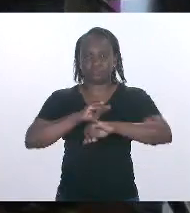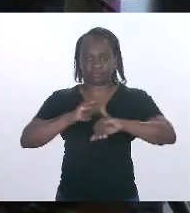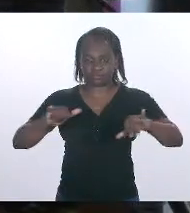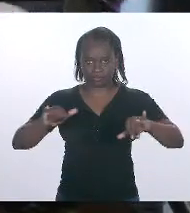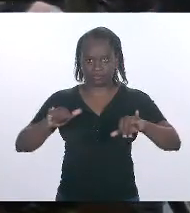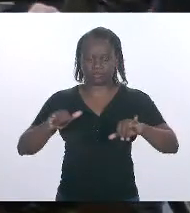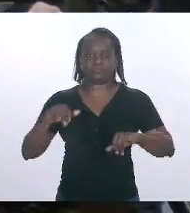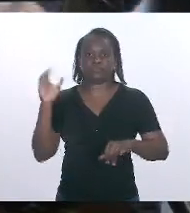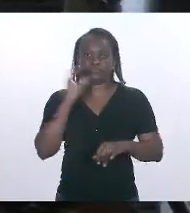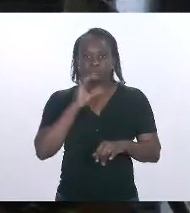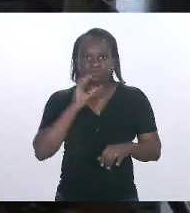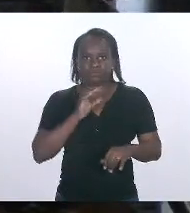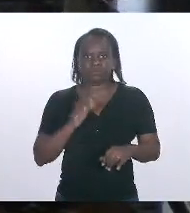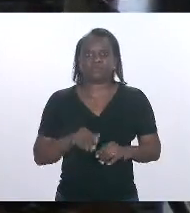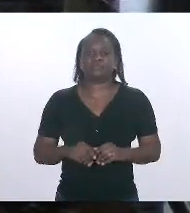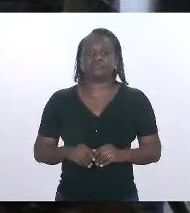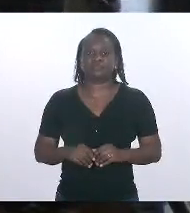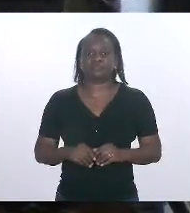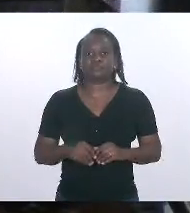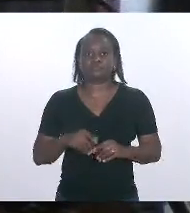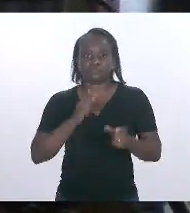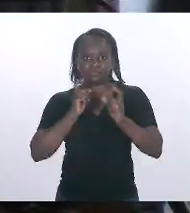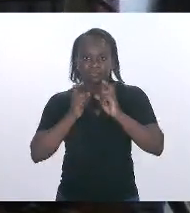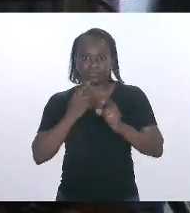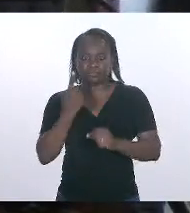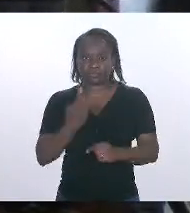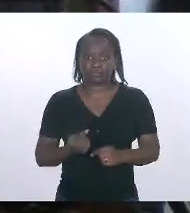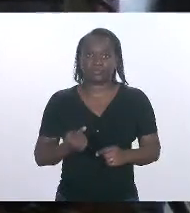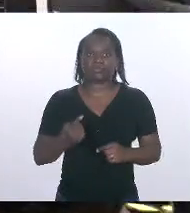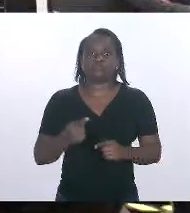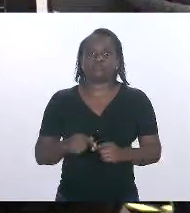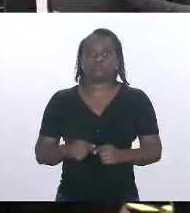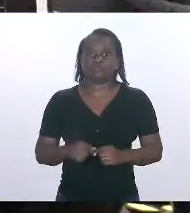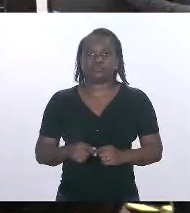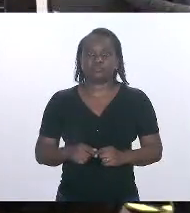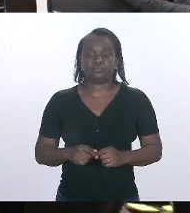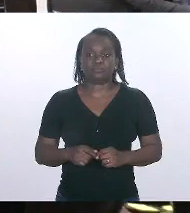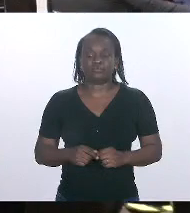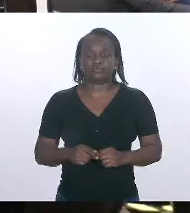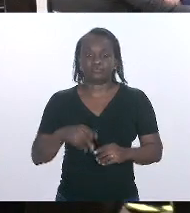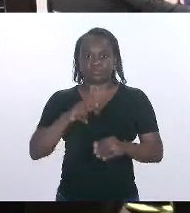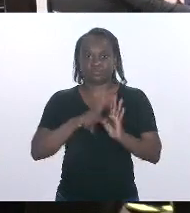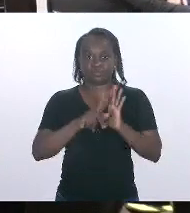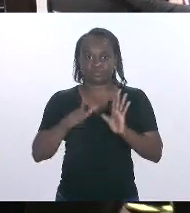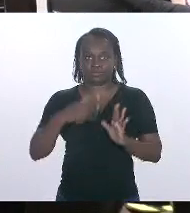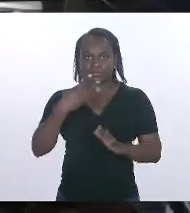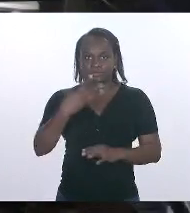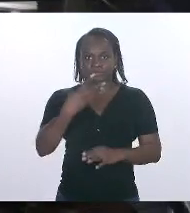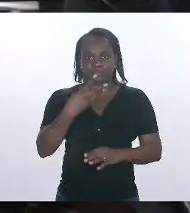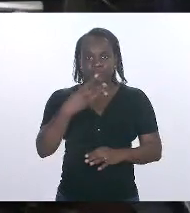Anuncio em regime de urgência, em discussão única, projeto de lei